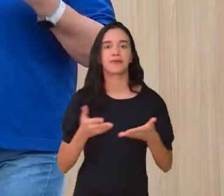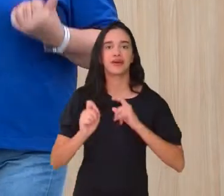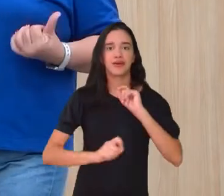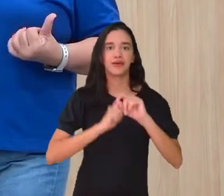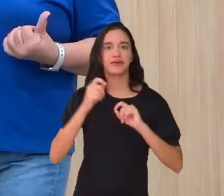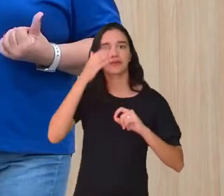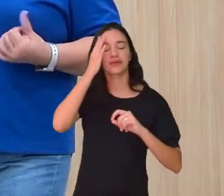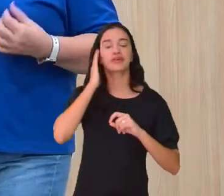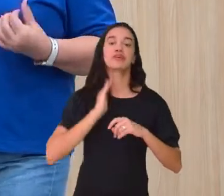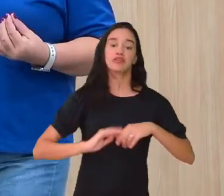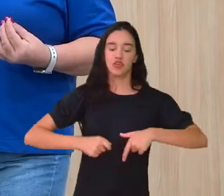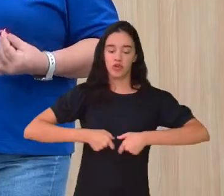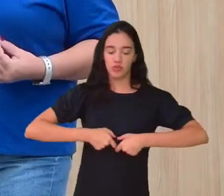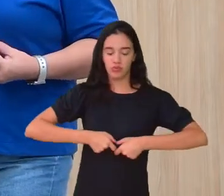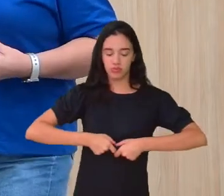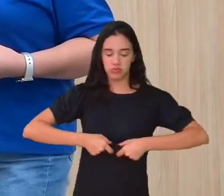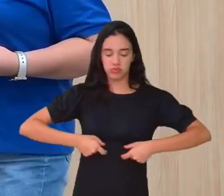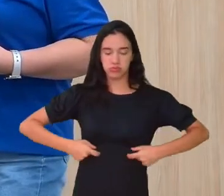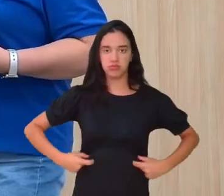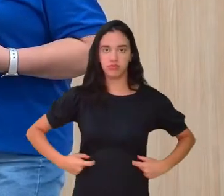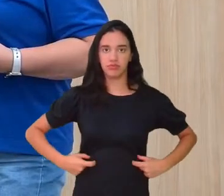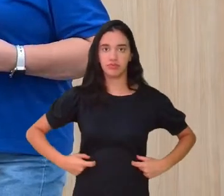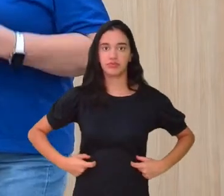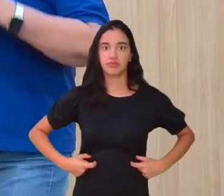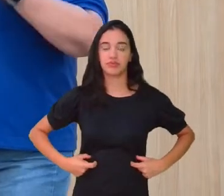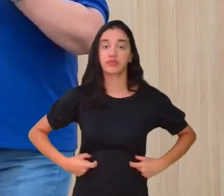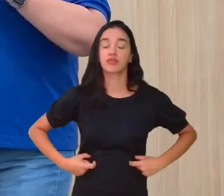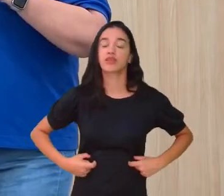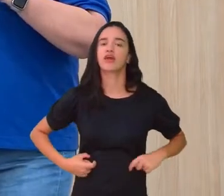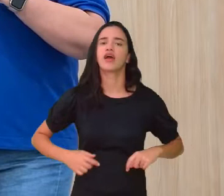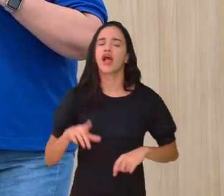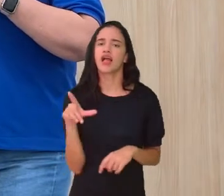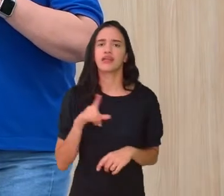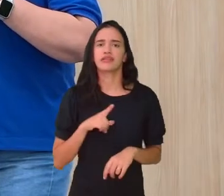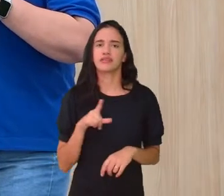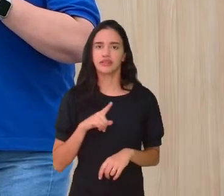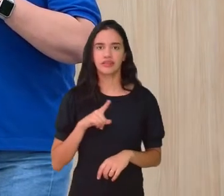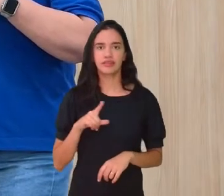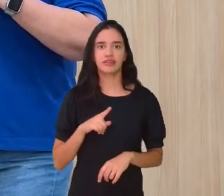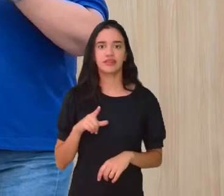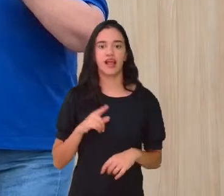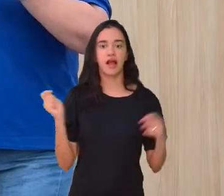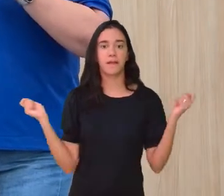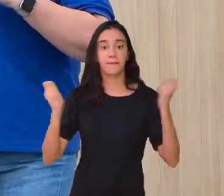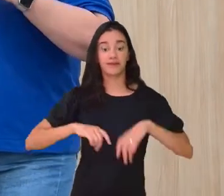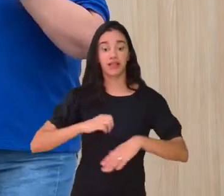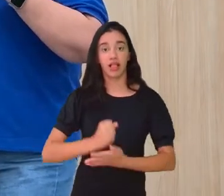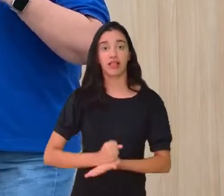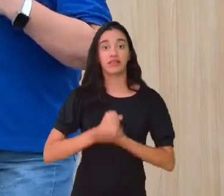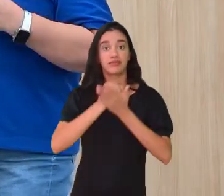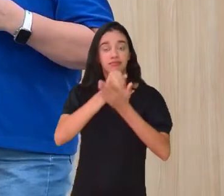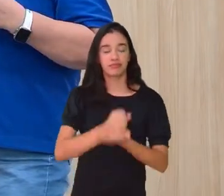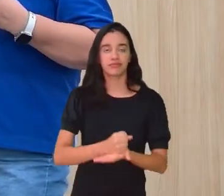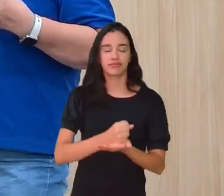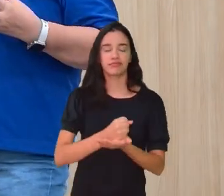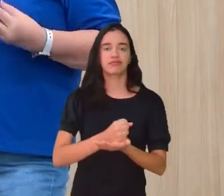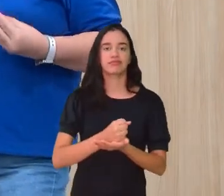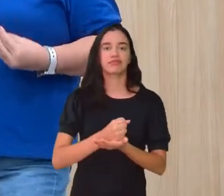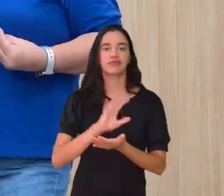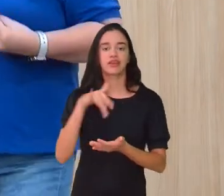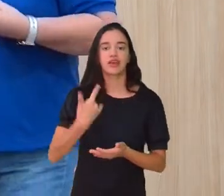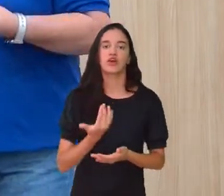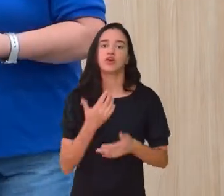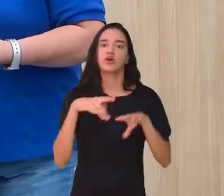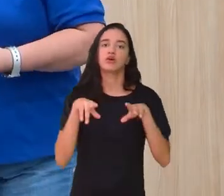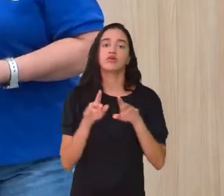nós vimos no vídeo, no pequeno vídeo, que esse diafragma eles tem a capacidade de ajudar, seria o